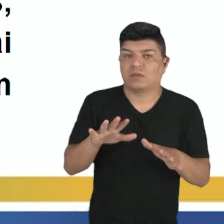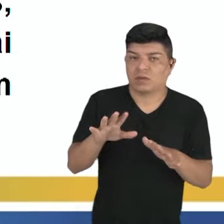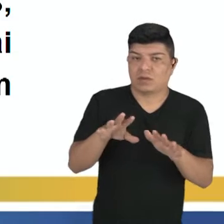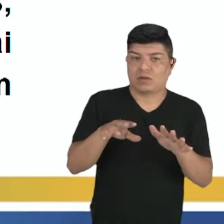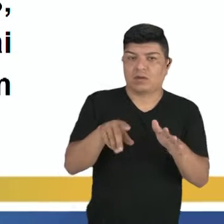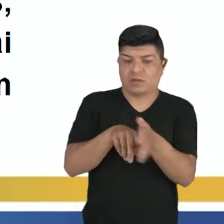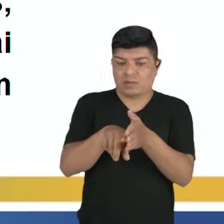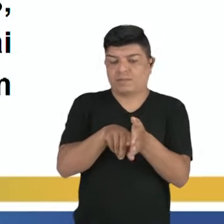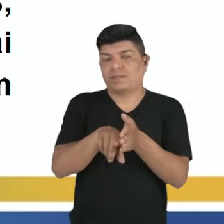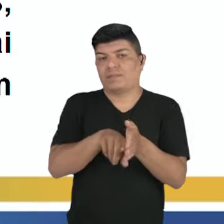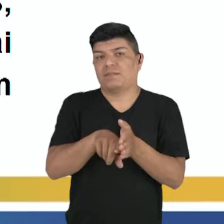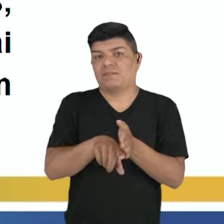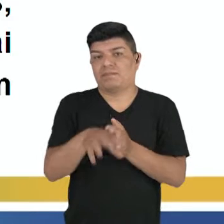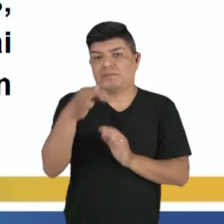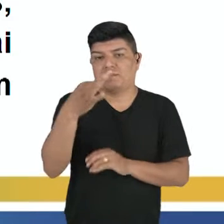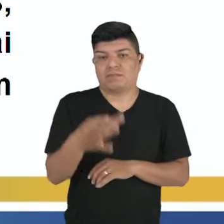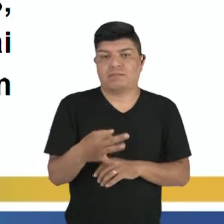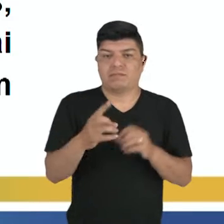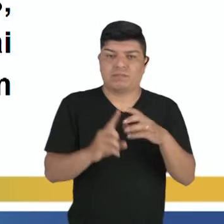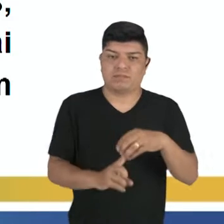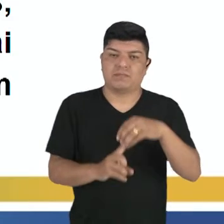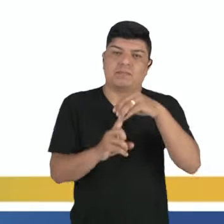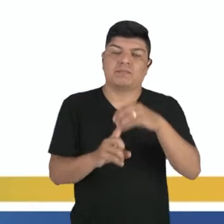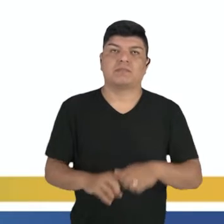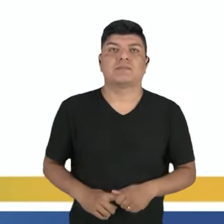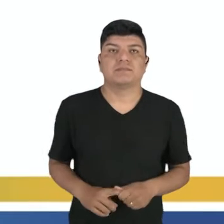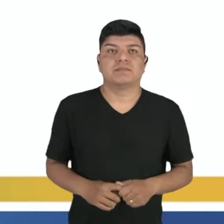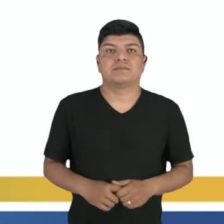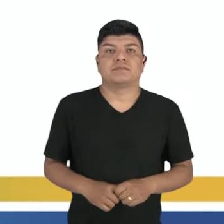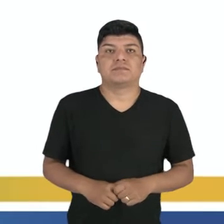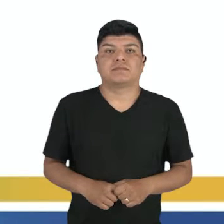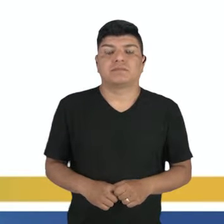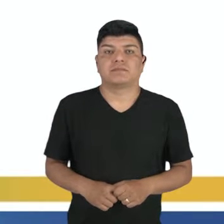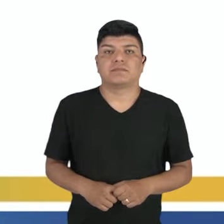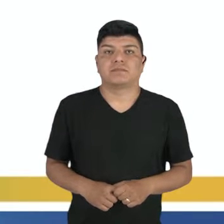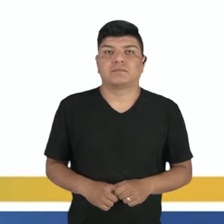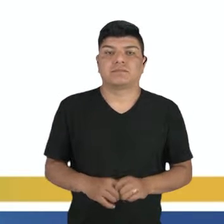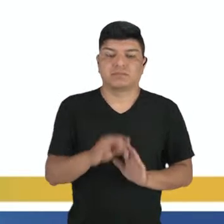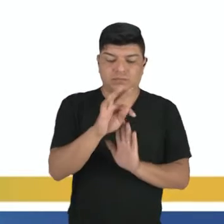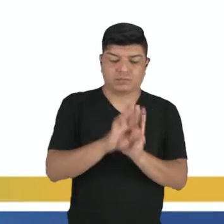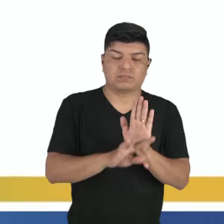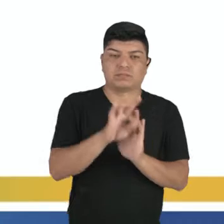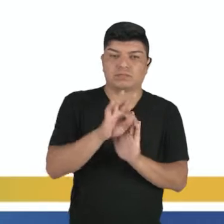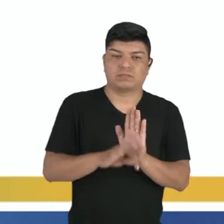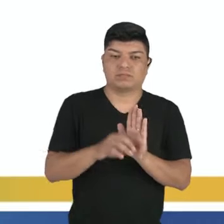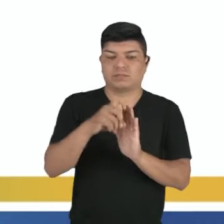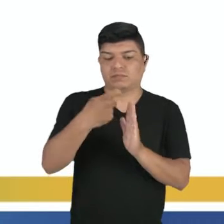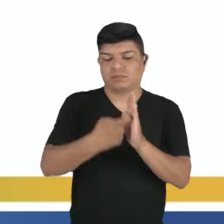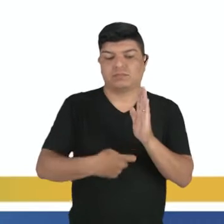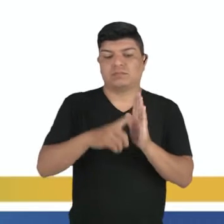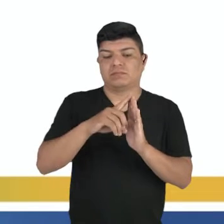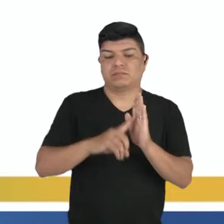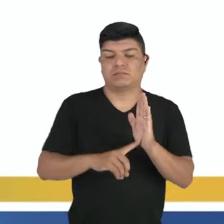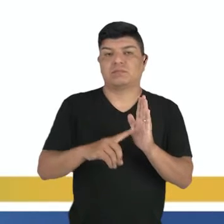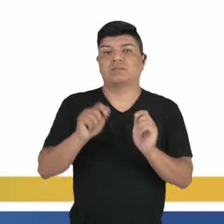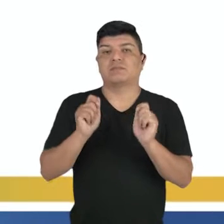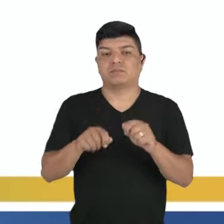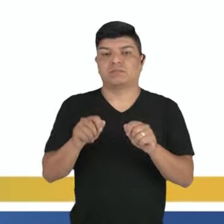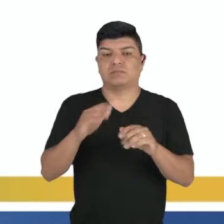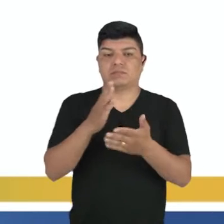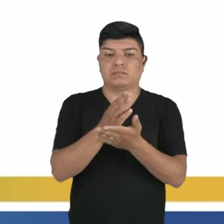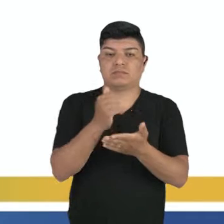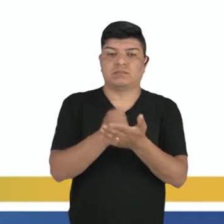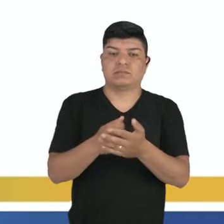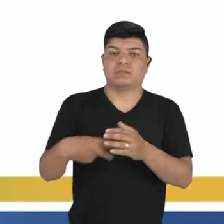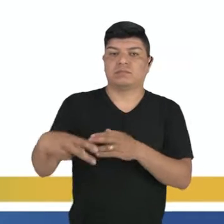que abalam as certezas absolutas. O texto dissertativo ele vai poder se dividir